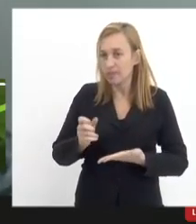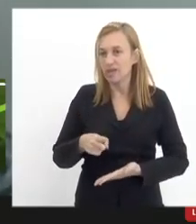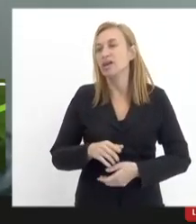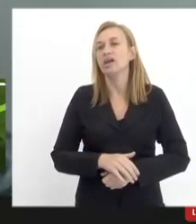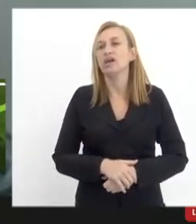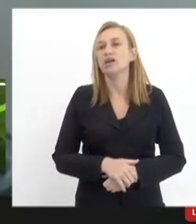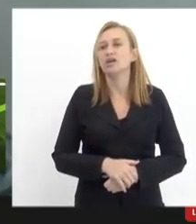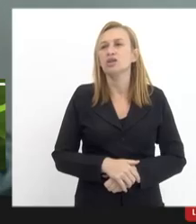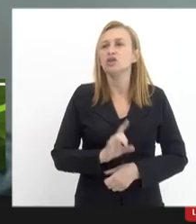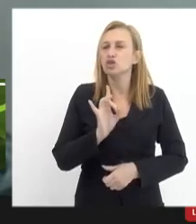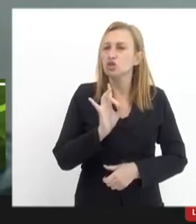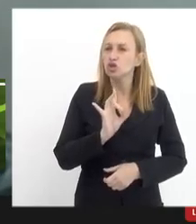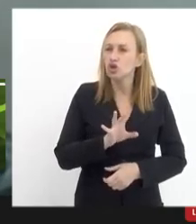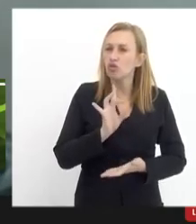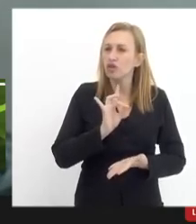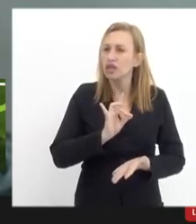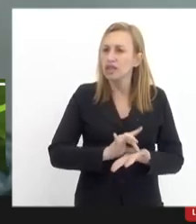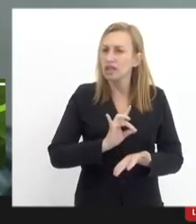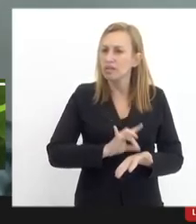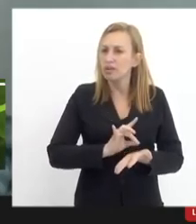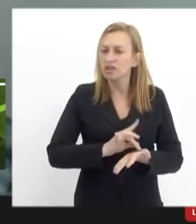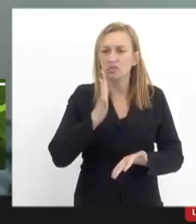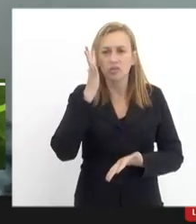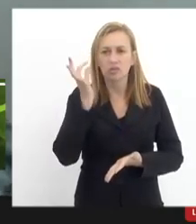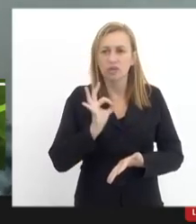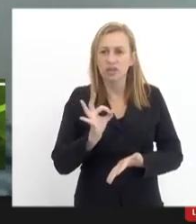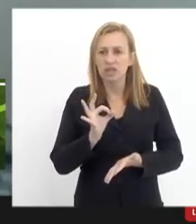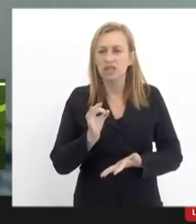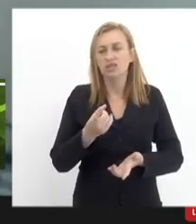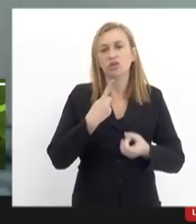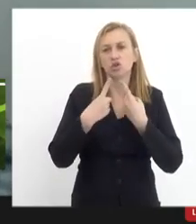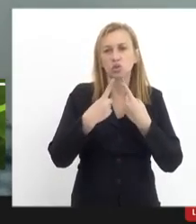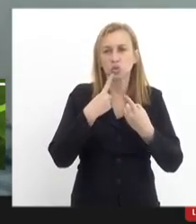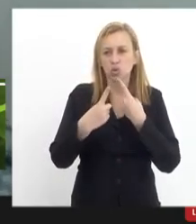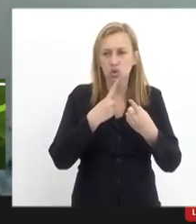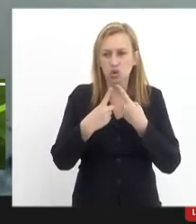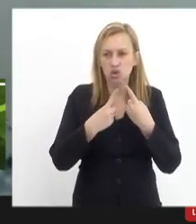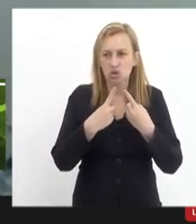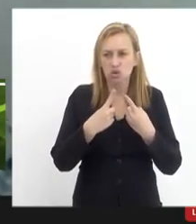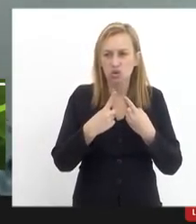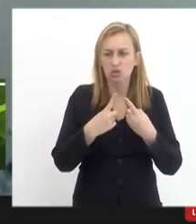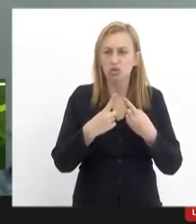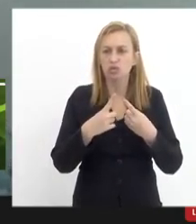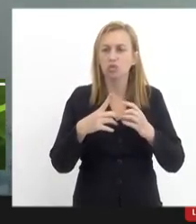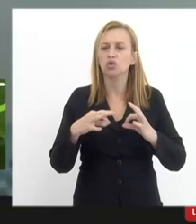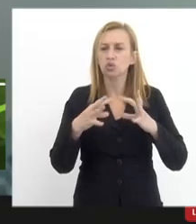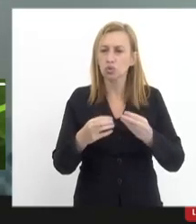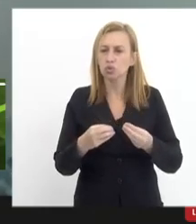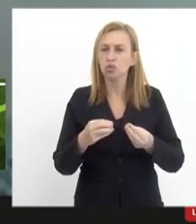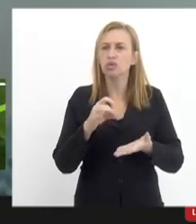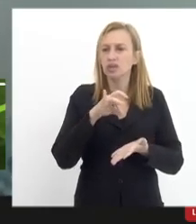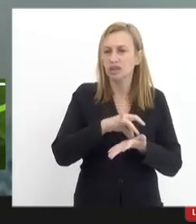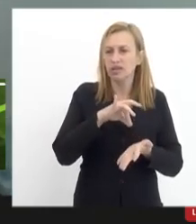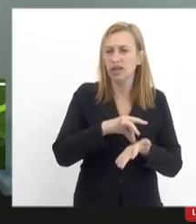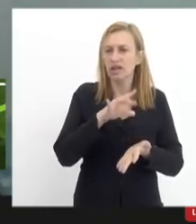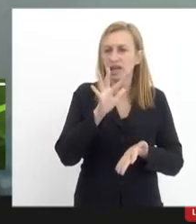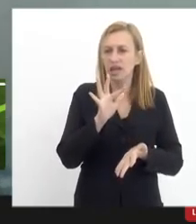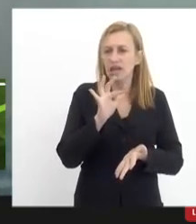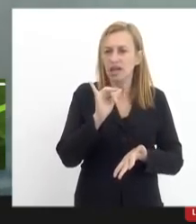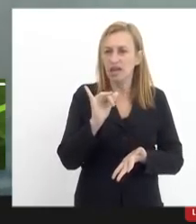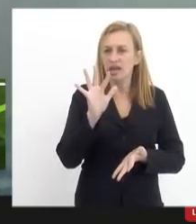A gente só realmente... eu não sei se isso foi debatido entre esses bens. Na realidade, o IFAM